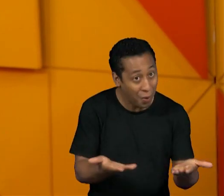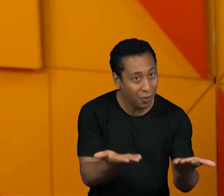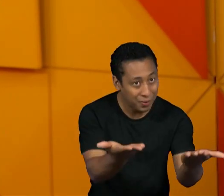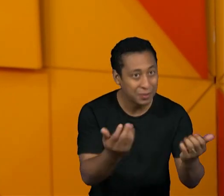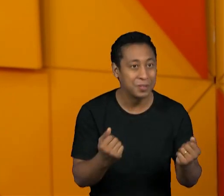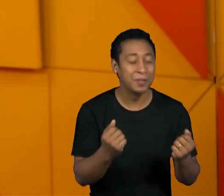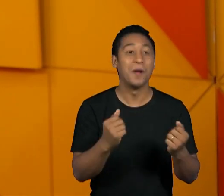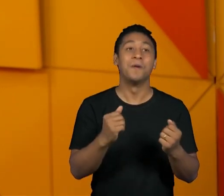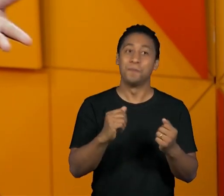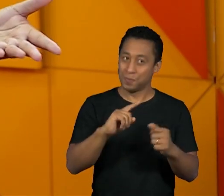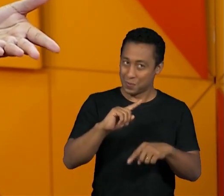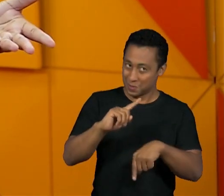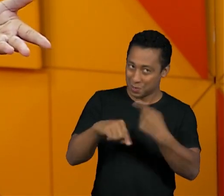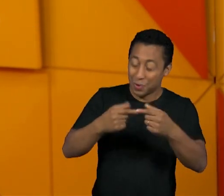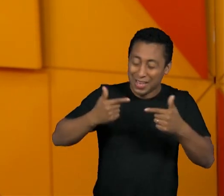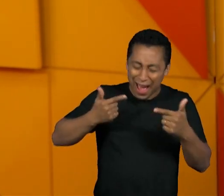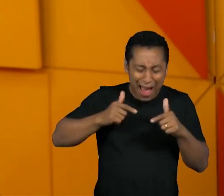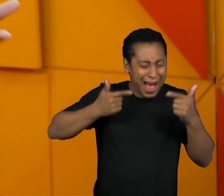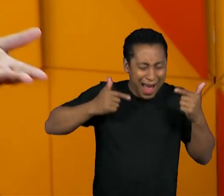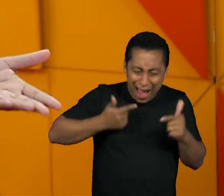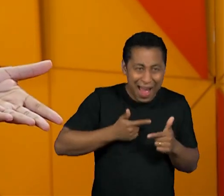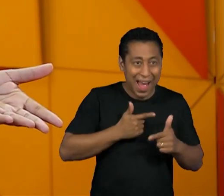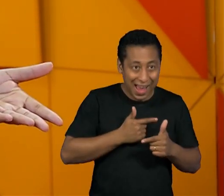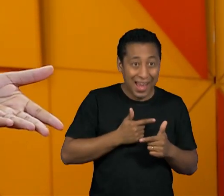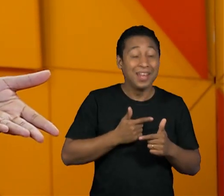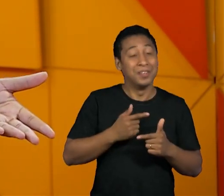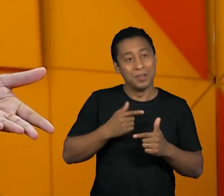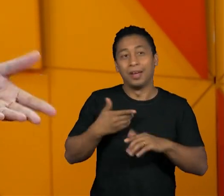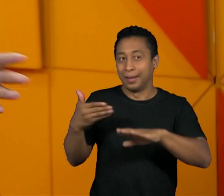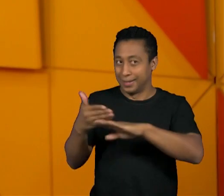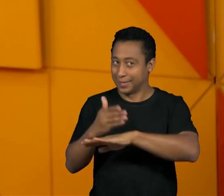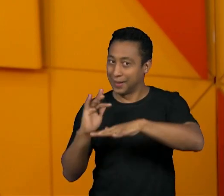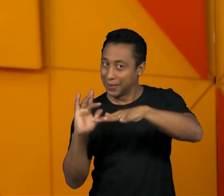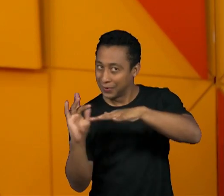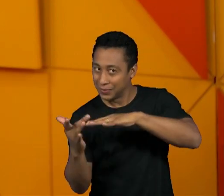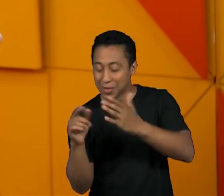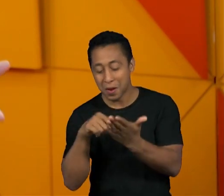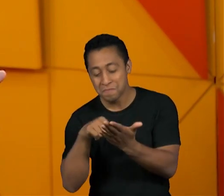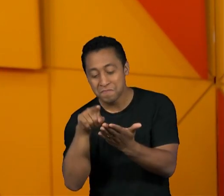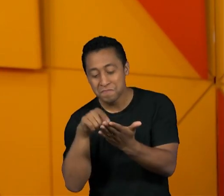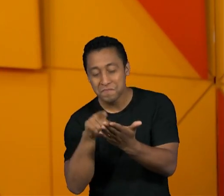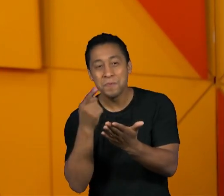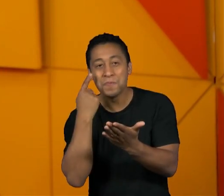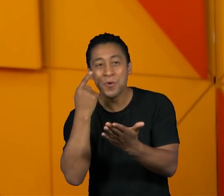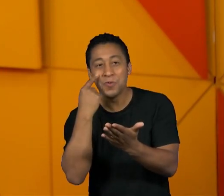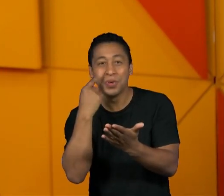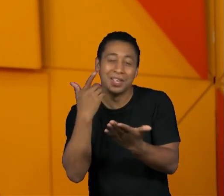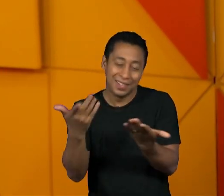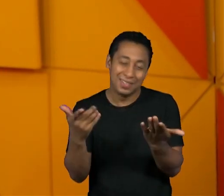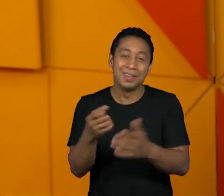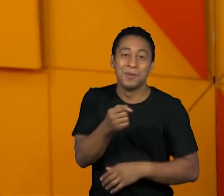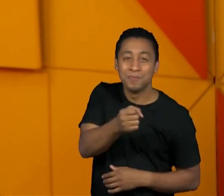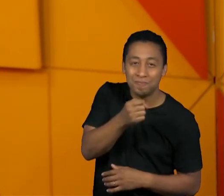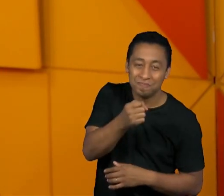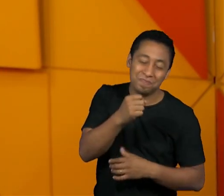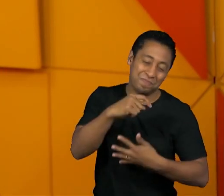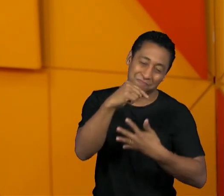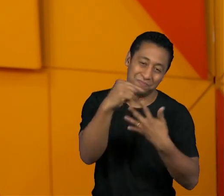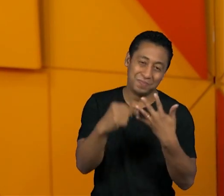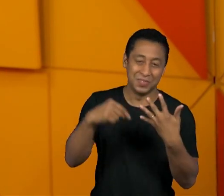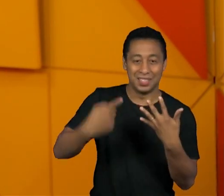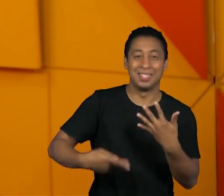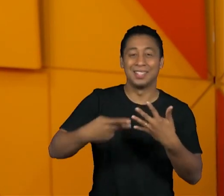vai lá, depois de rir bastante, dá uma olhada nas nossas redes sociais, reveja as nossas reportagens e aí você